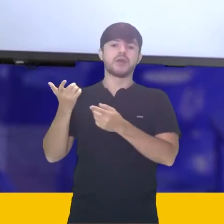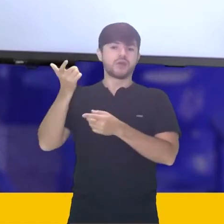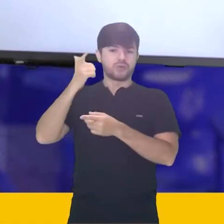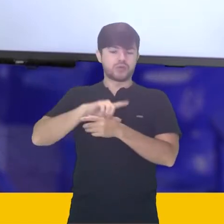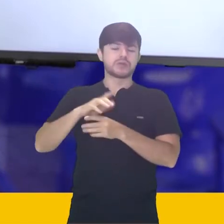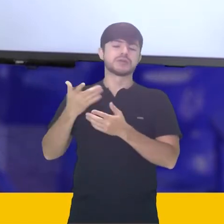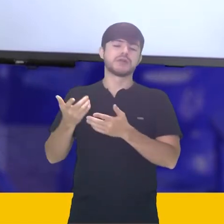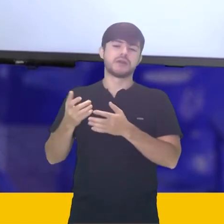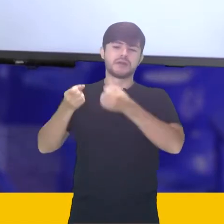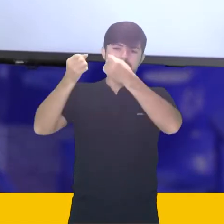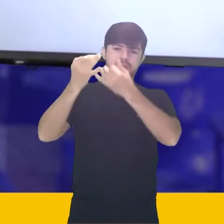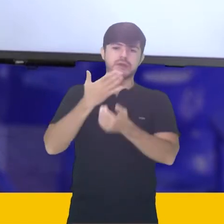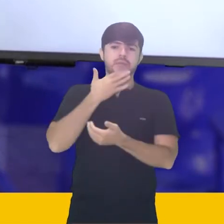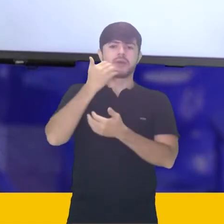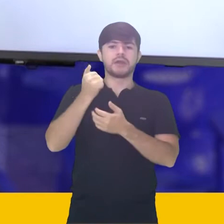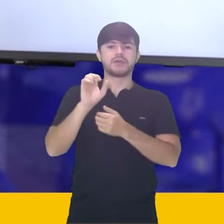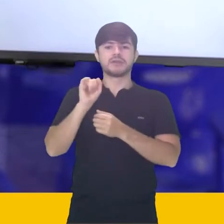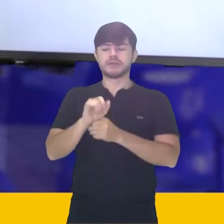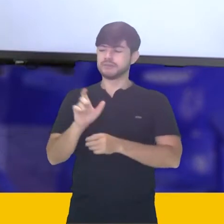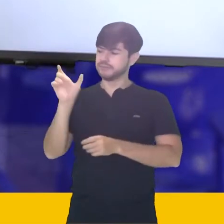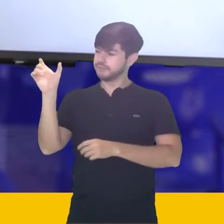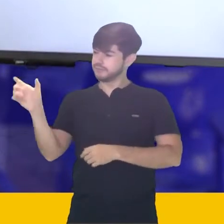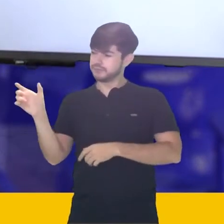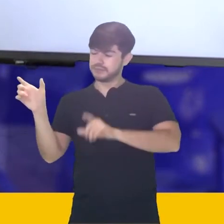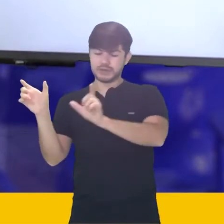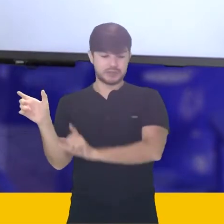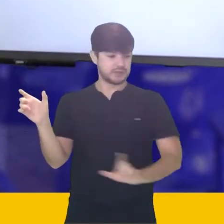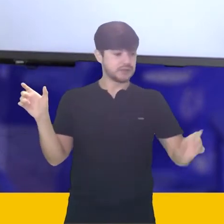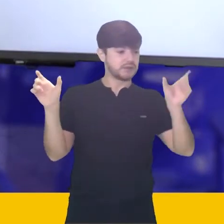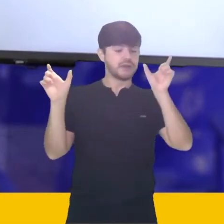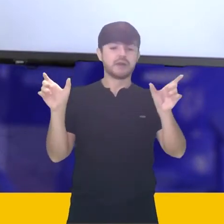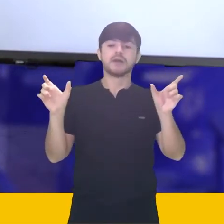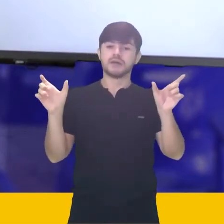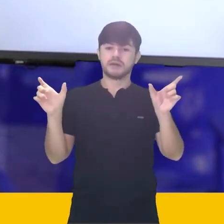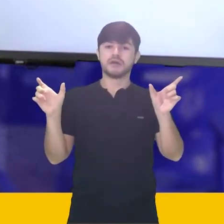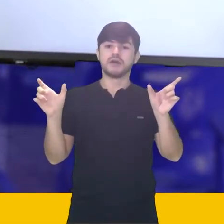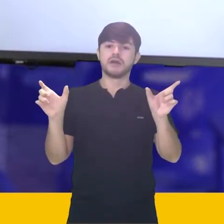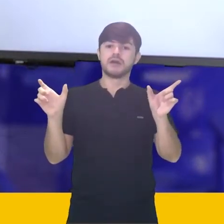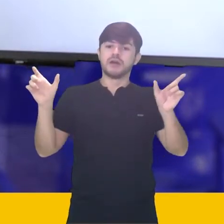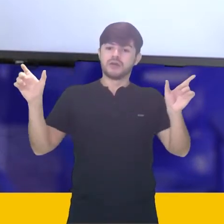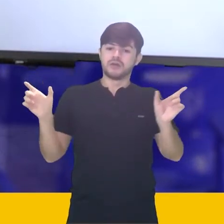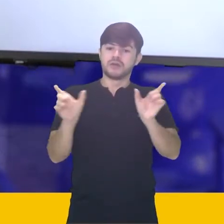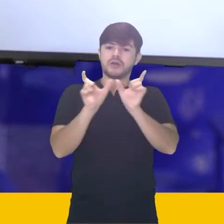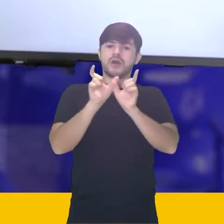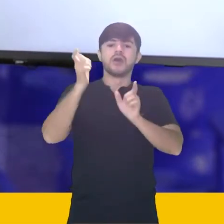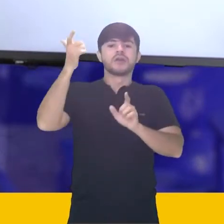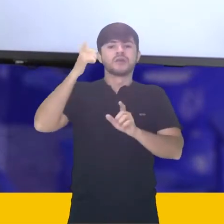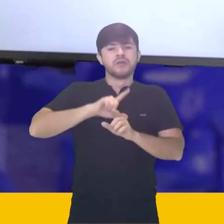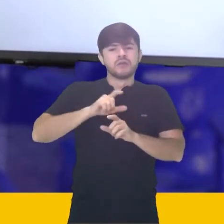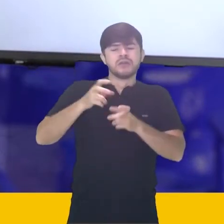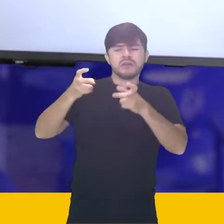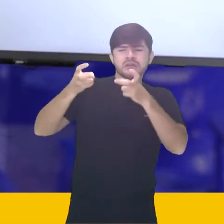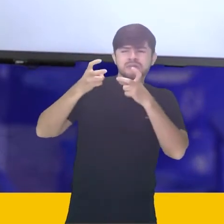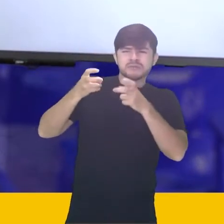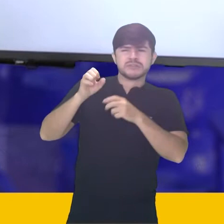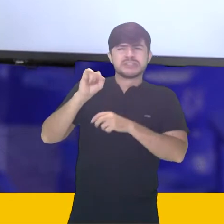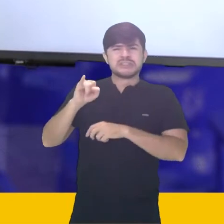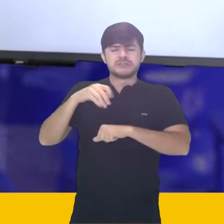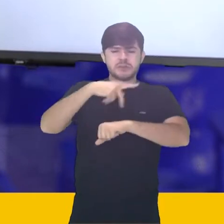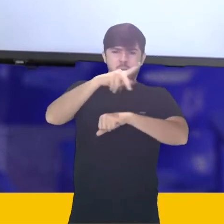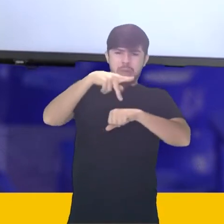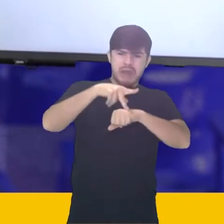Então, tendo o PIB e tendo o IDH, a gente consegue ver se um país é mais ou